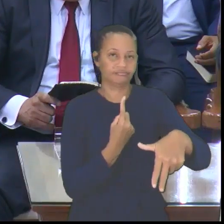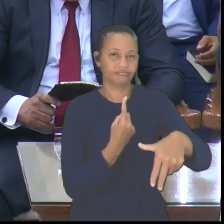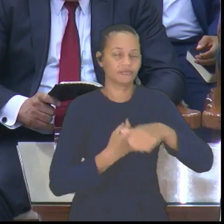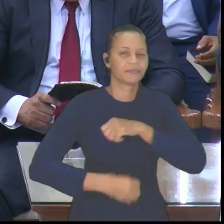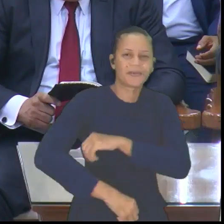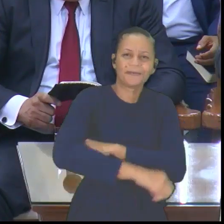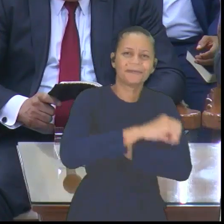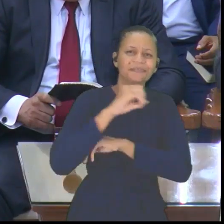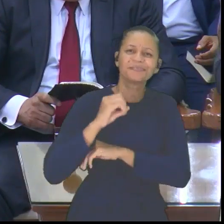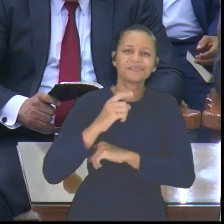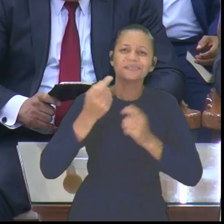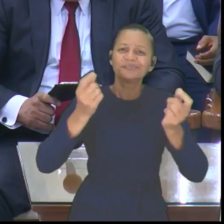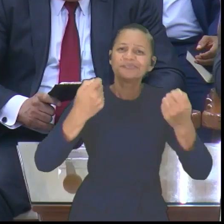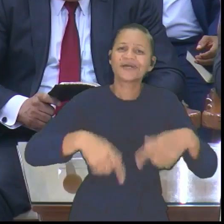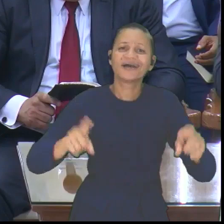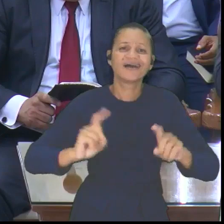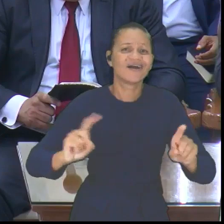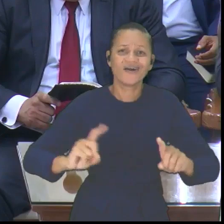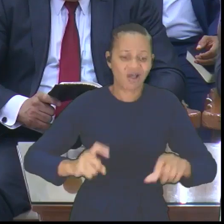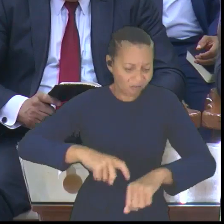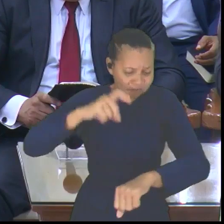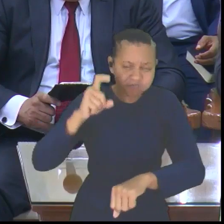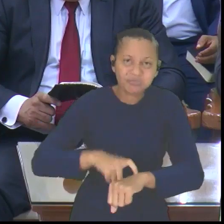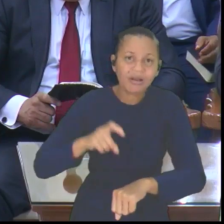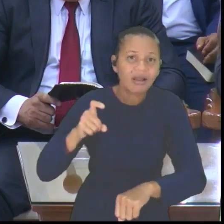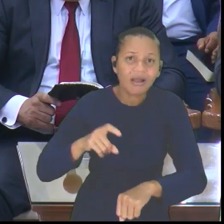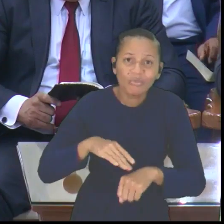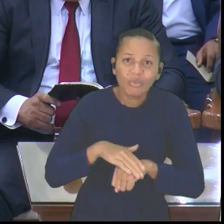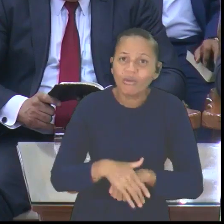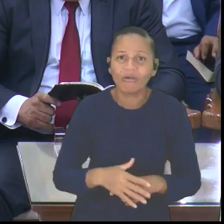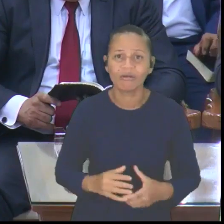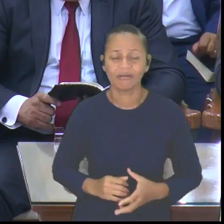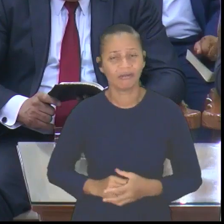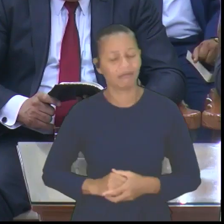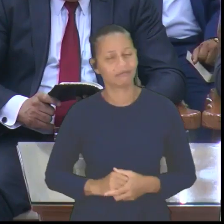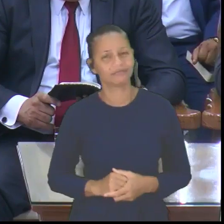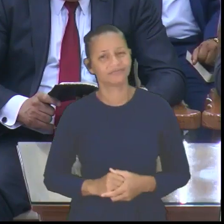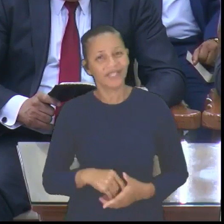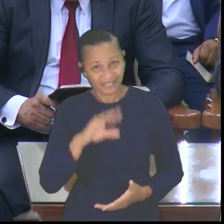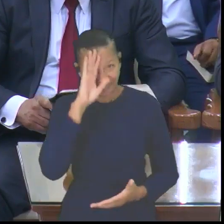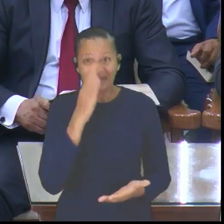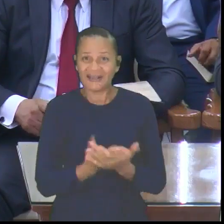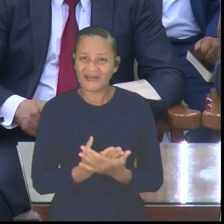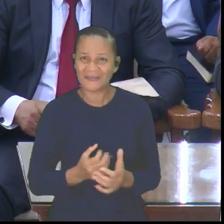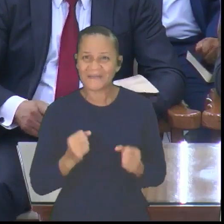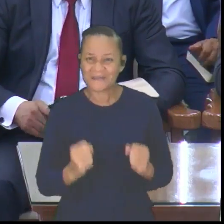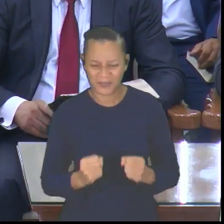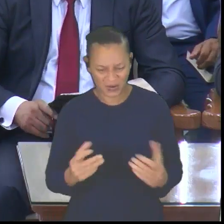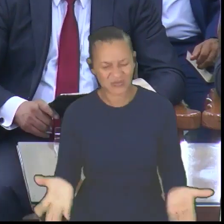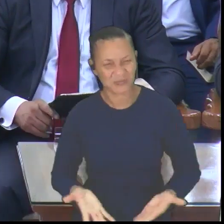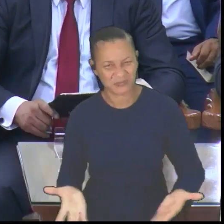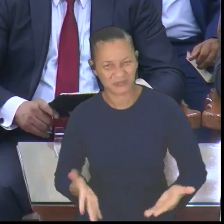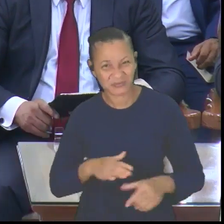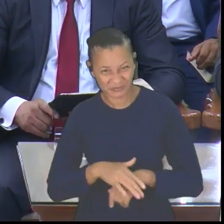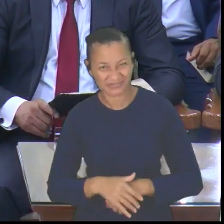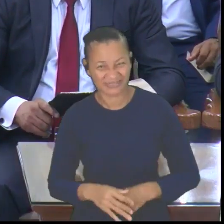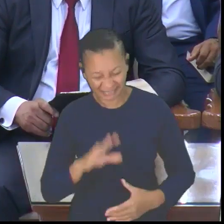não foi? Foi na mesma noite. Você acredita que pode ser esta noite?